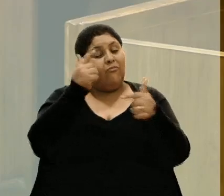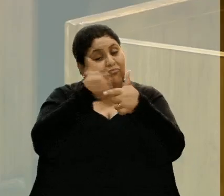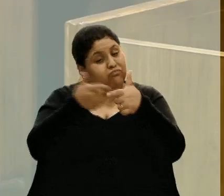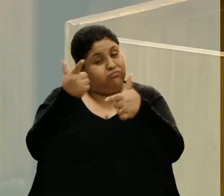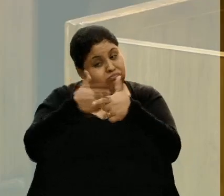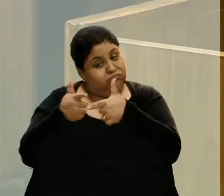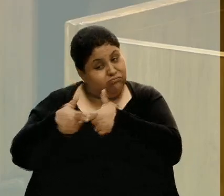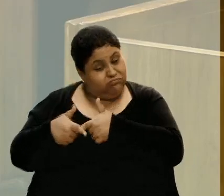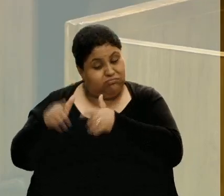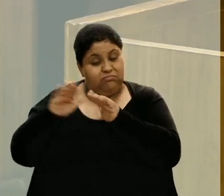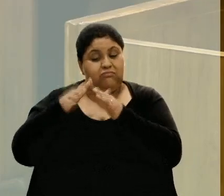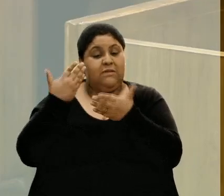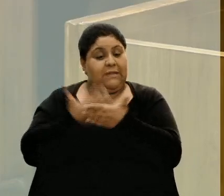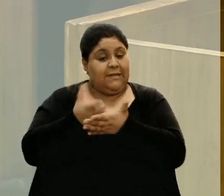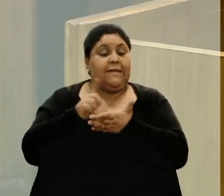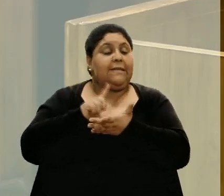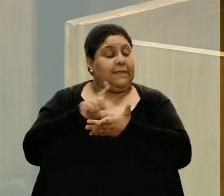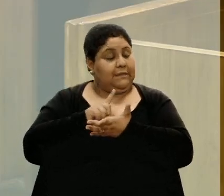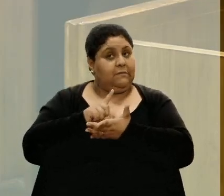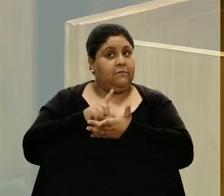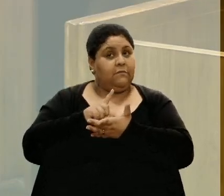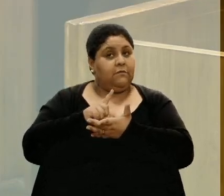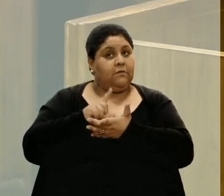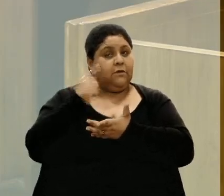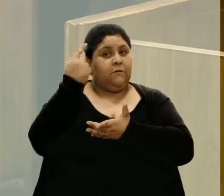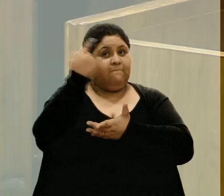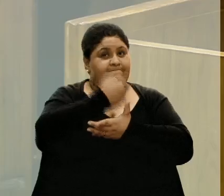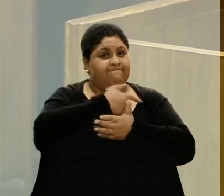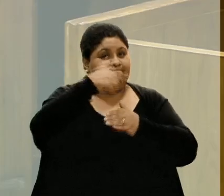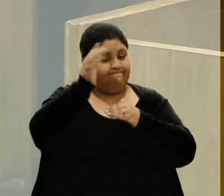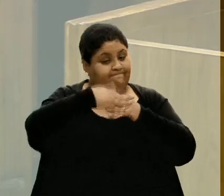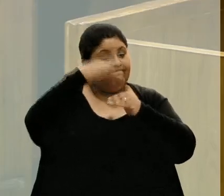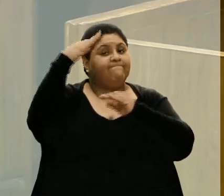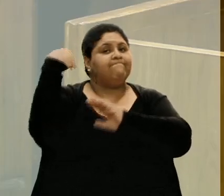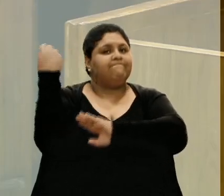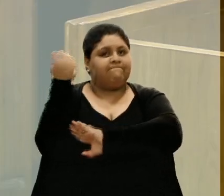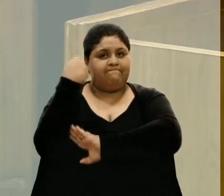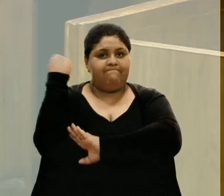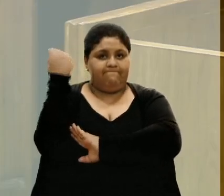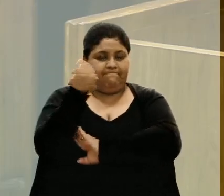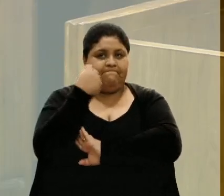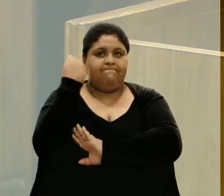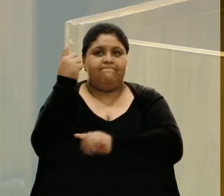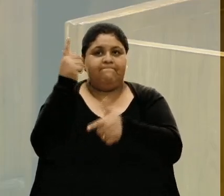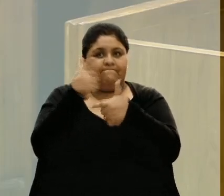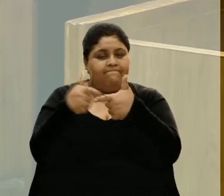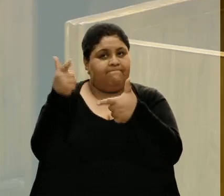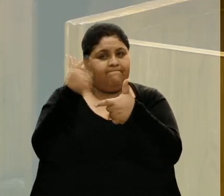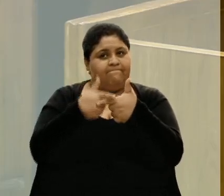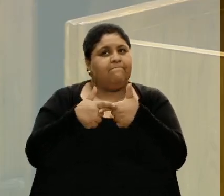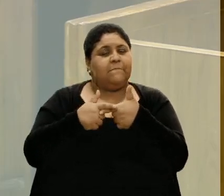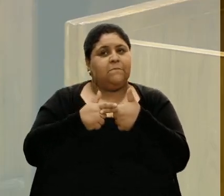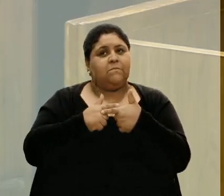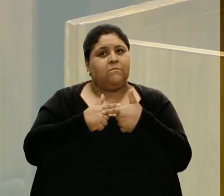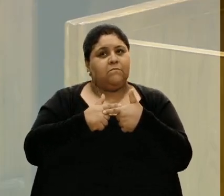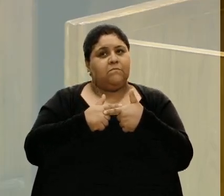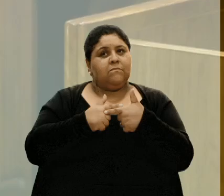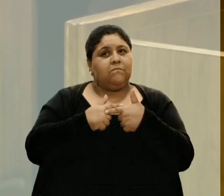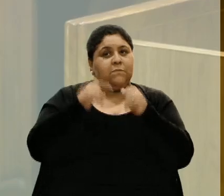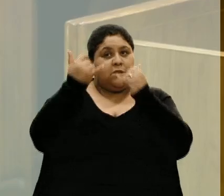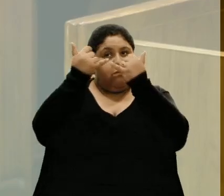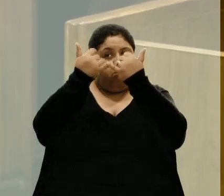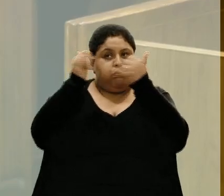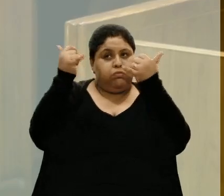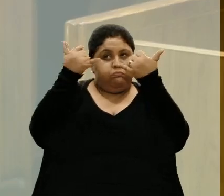que aquela escola está tendo, este é o mais grave, é problema de dar curto, de